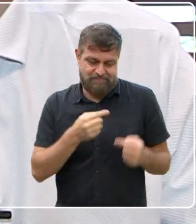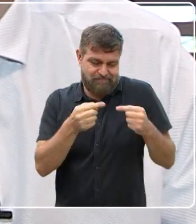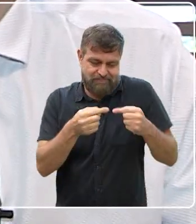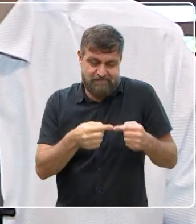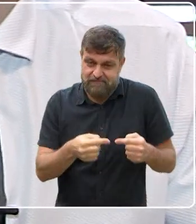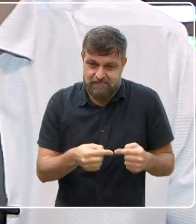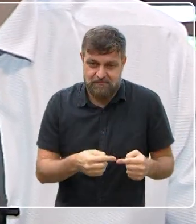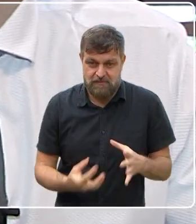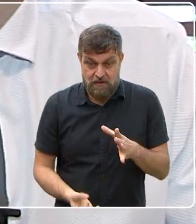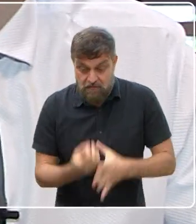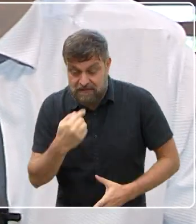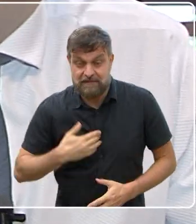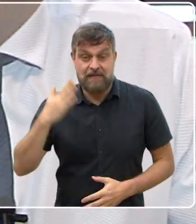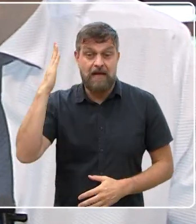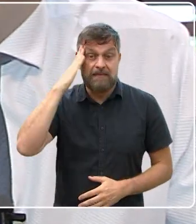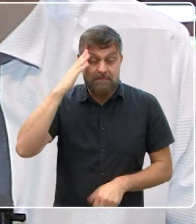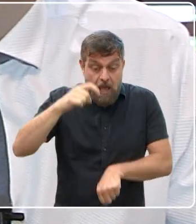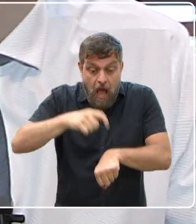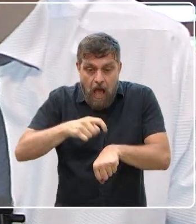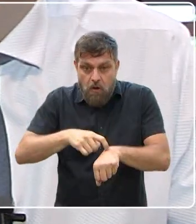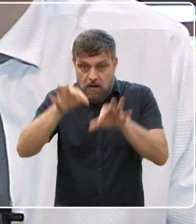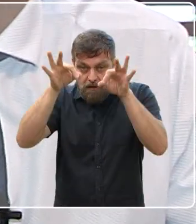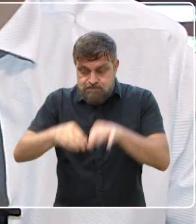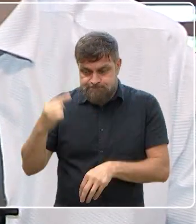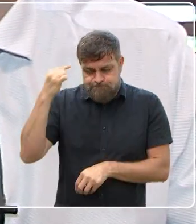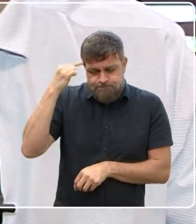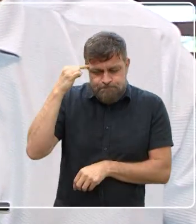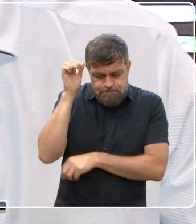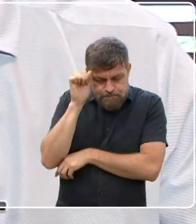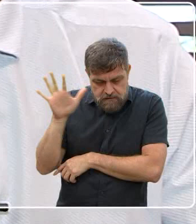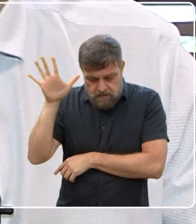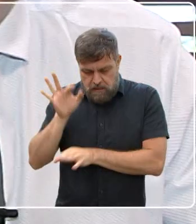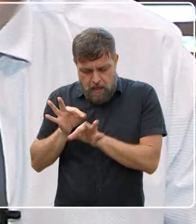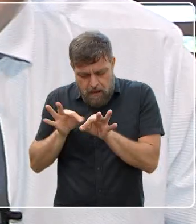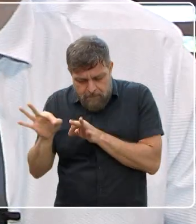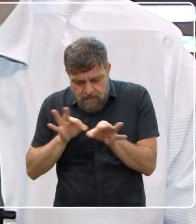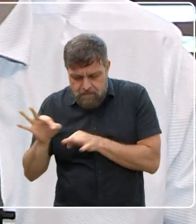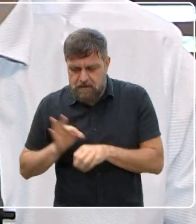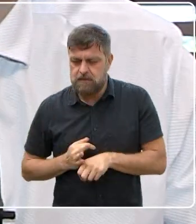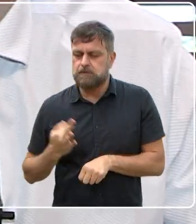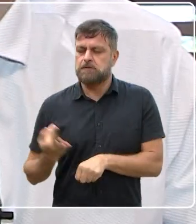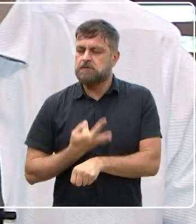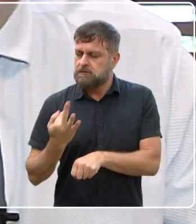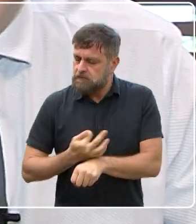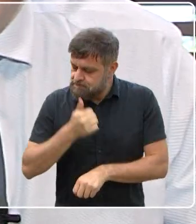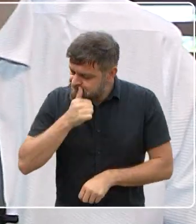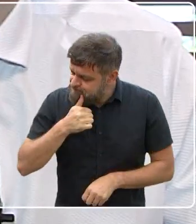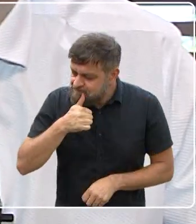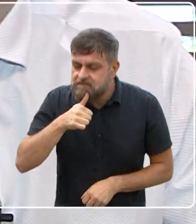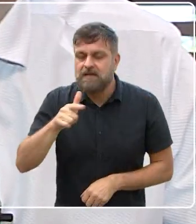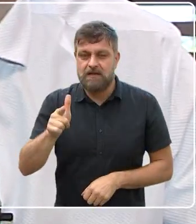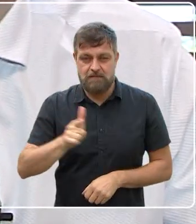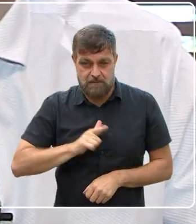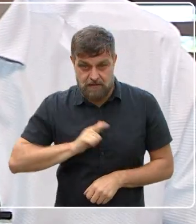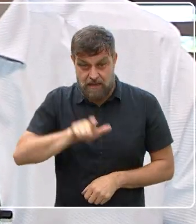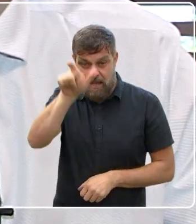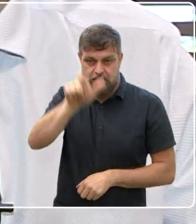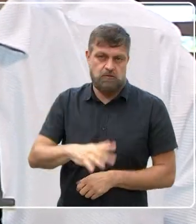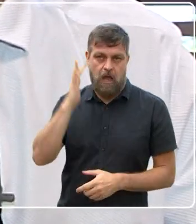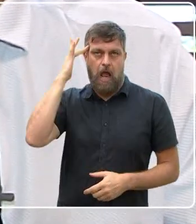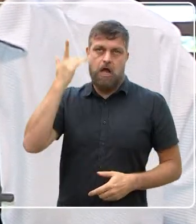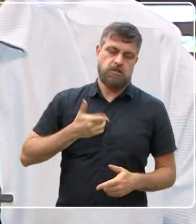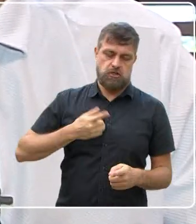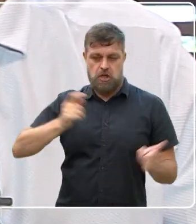que saber o momento certo de pensar nisso, para se preparar, sacrificar muita coisa, não tem jeito. Então a pessoa que acha que